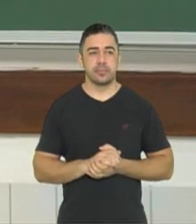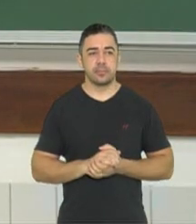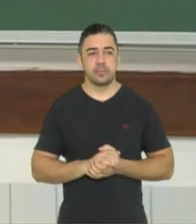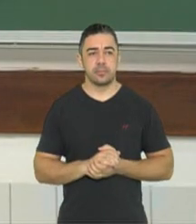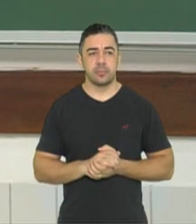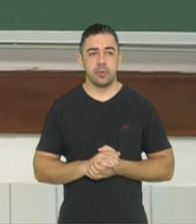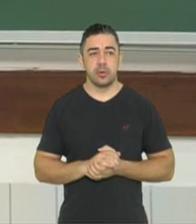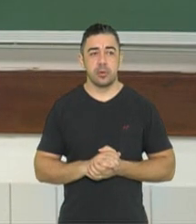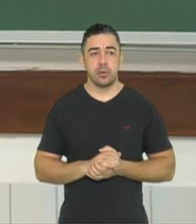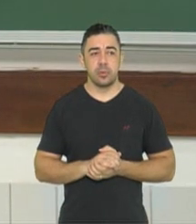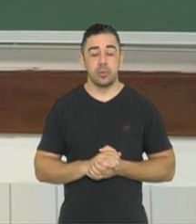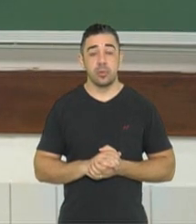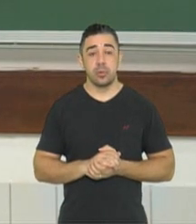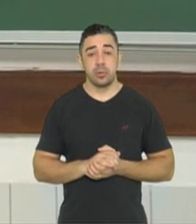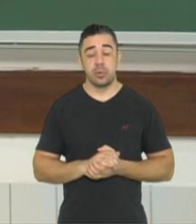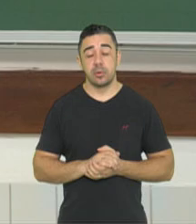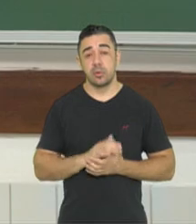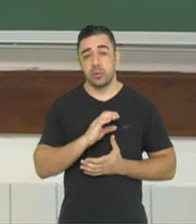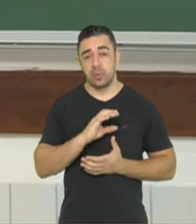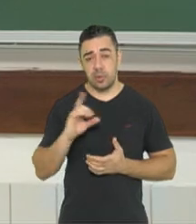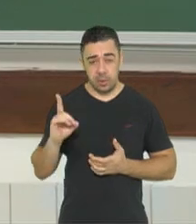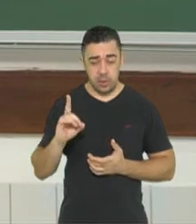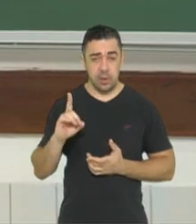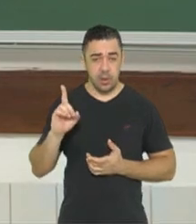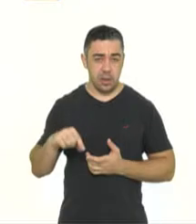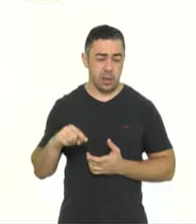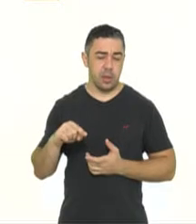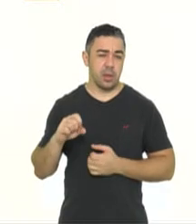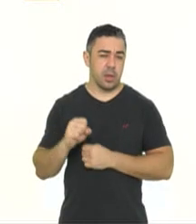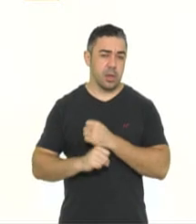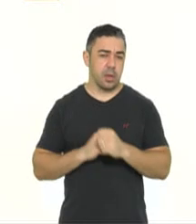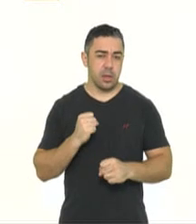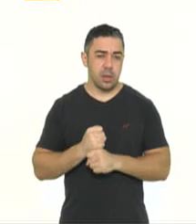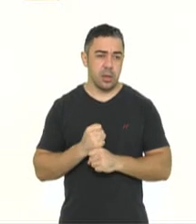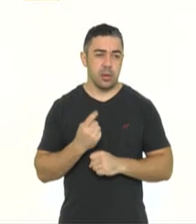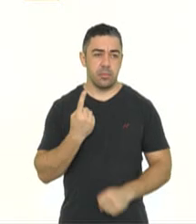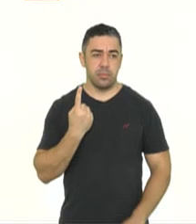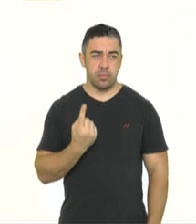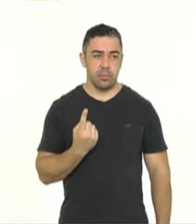só uma coisa ali. O CD é a data de